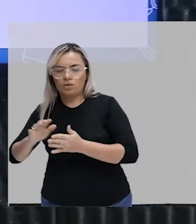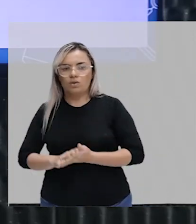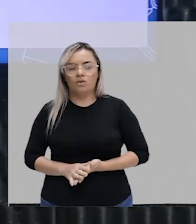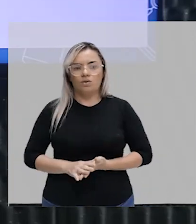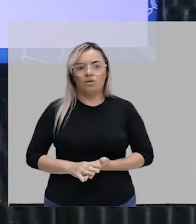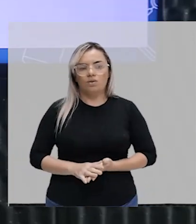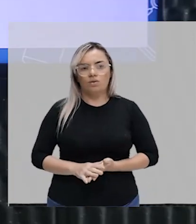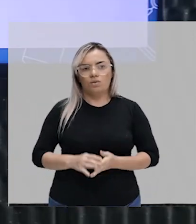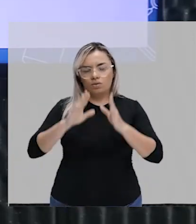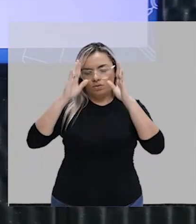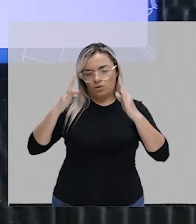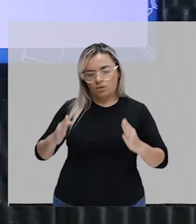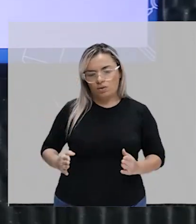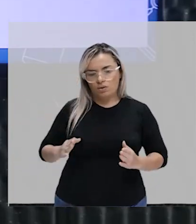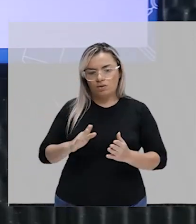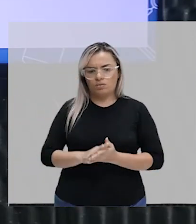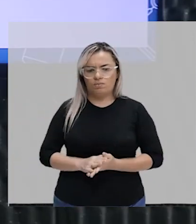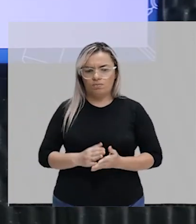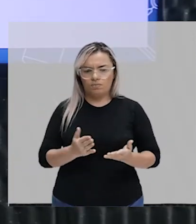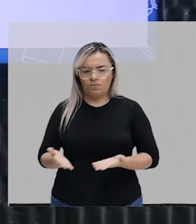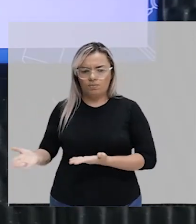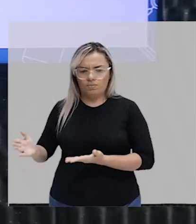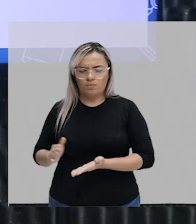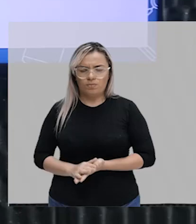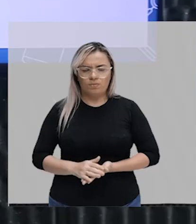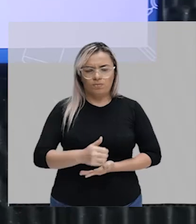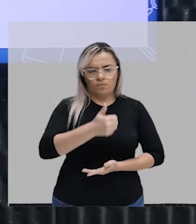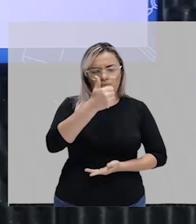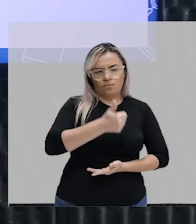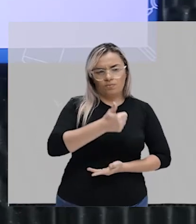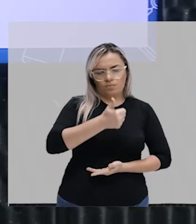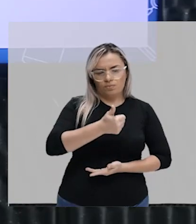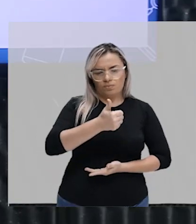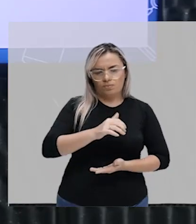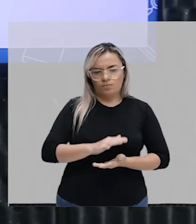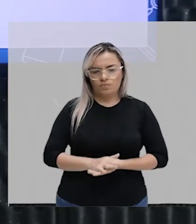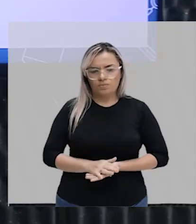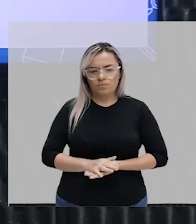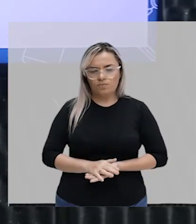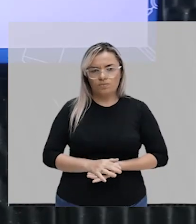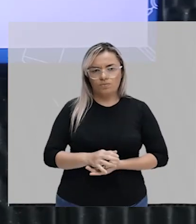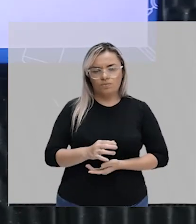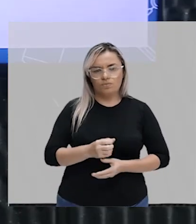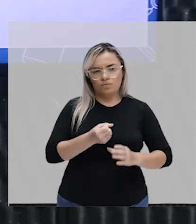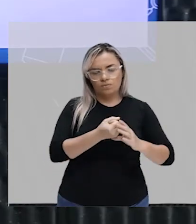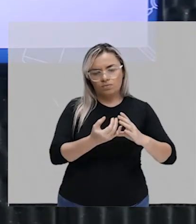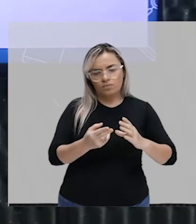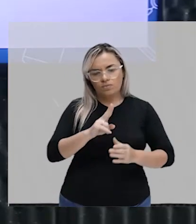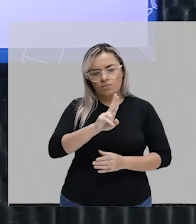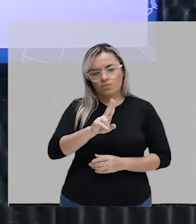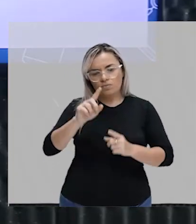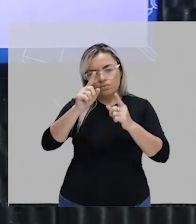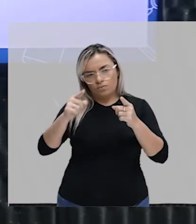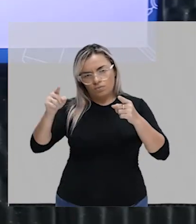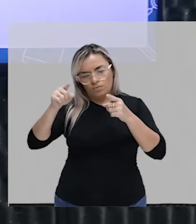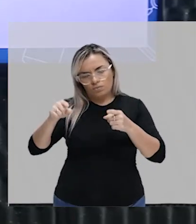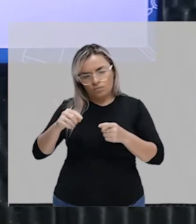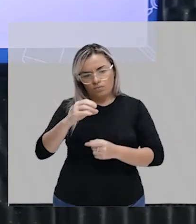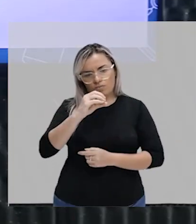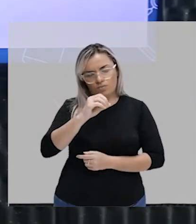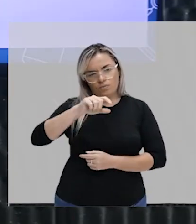só. Primeira, o conjunto U, estou só repetindo ele, tá? Os elementos 1, 2 e 3. Na primeira está dito